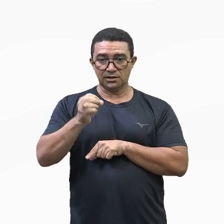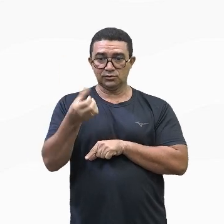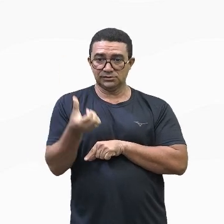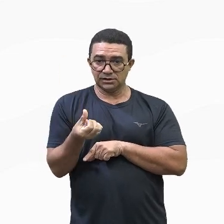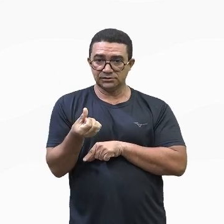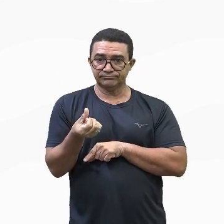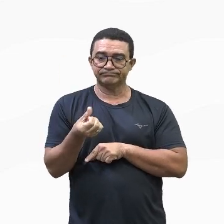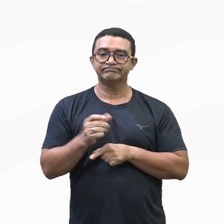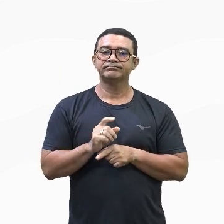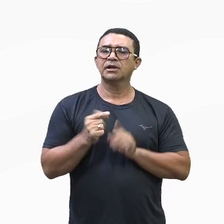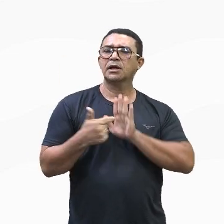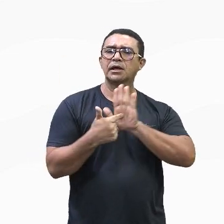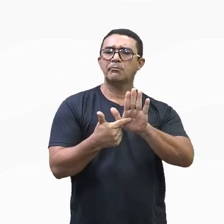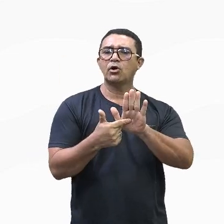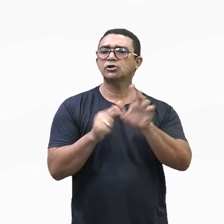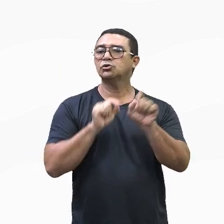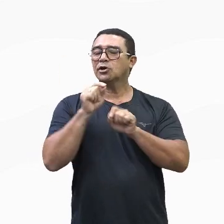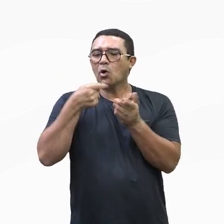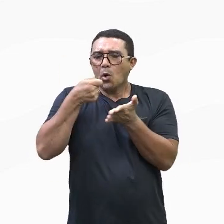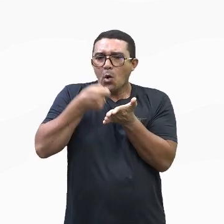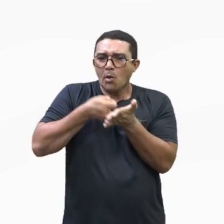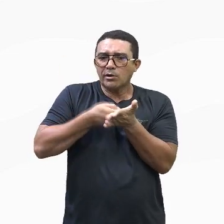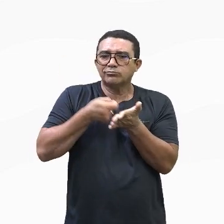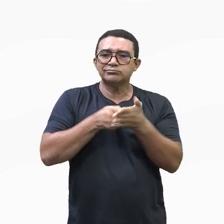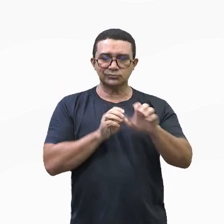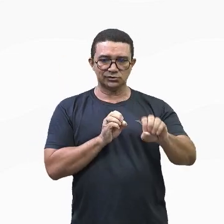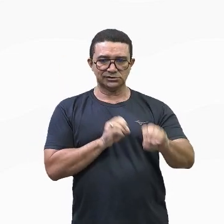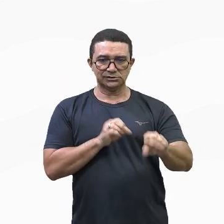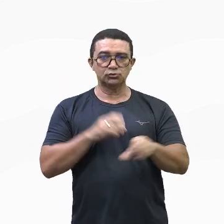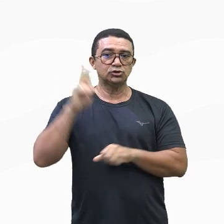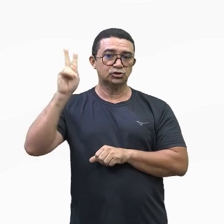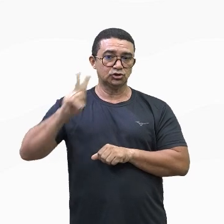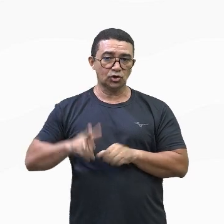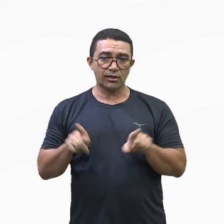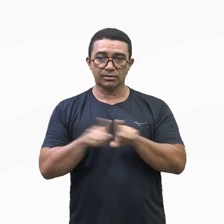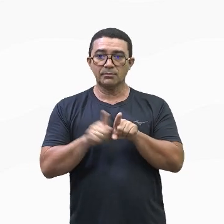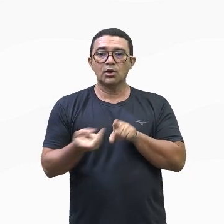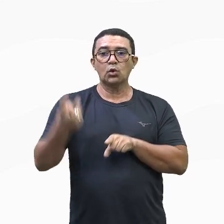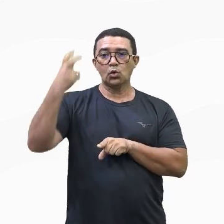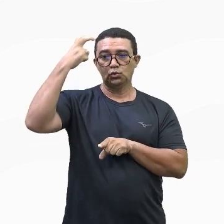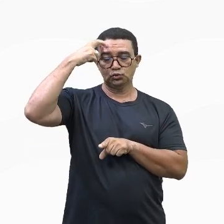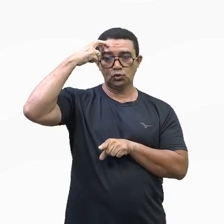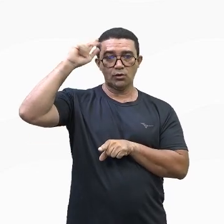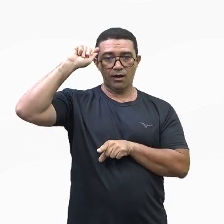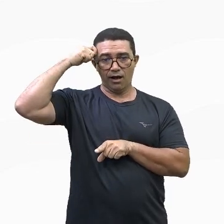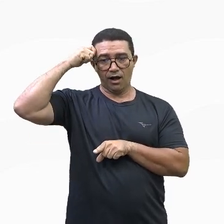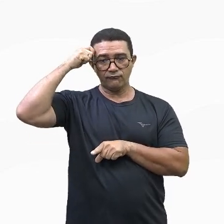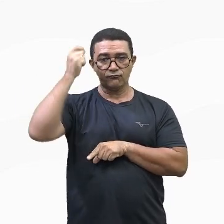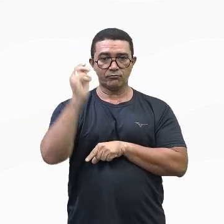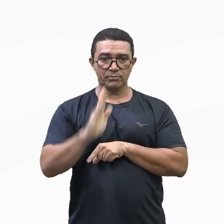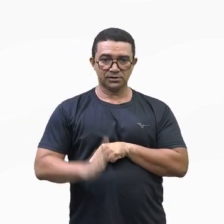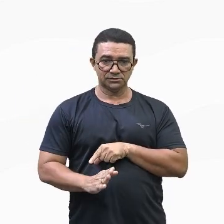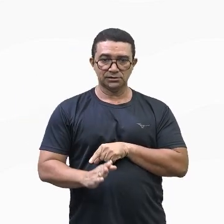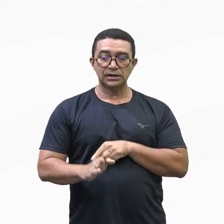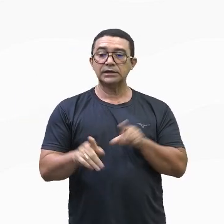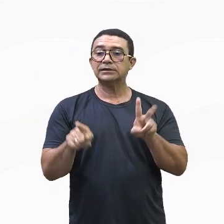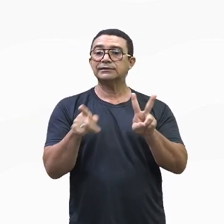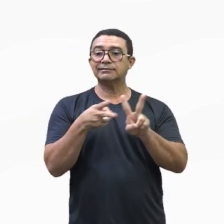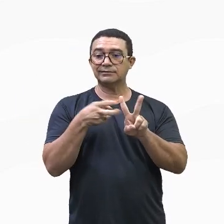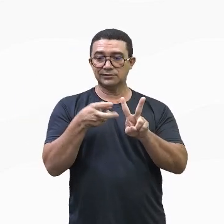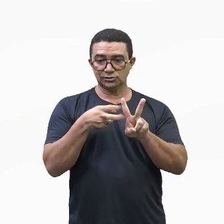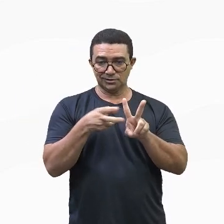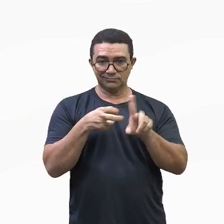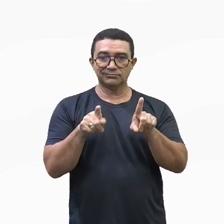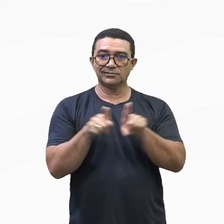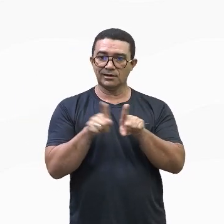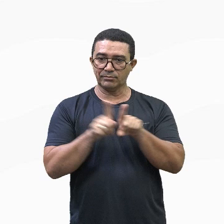11.645/06, que trazem a obrigatoriedade do ensino de História e Cultura afro-brasileira e indígena